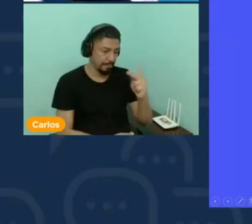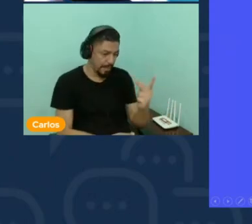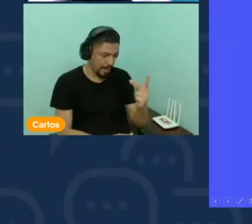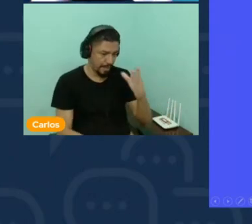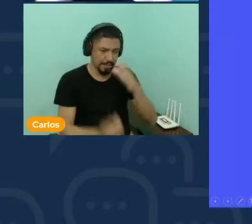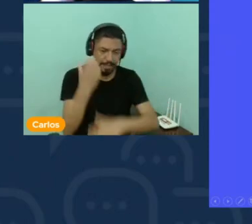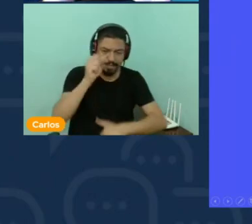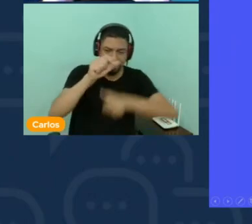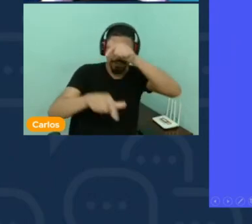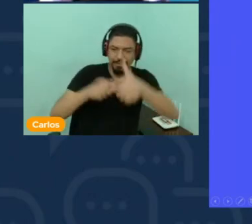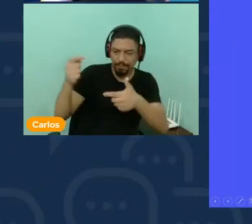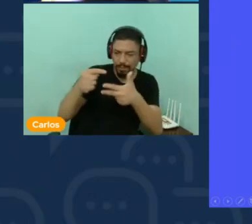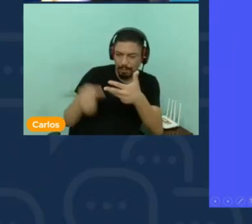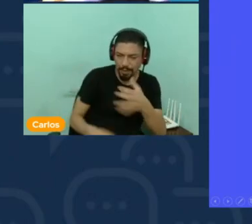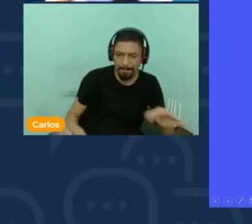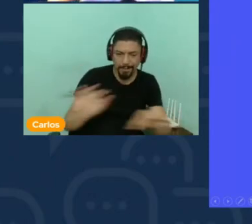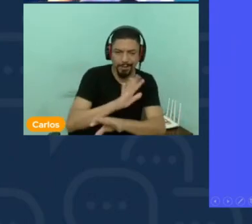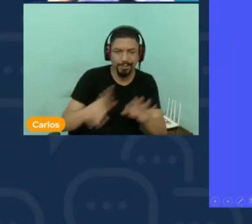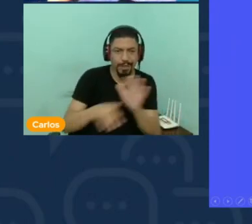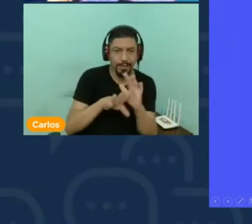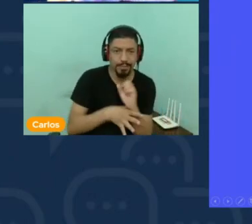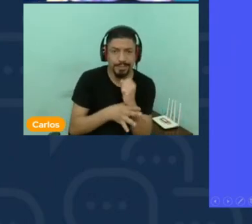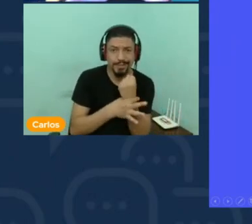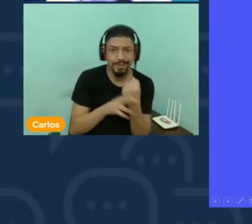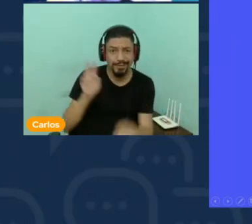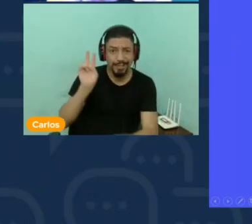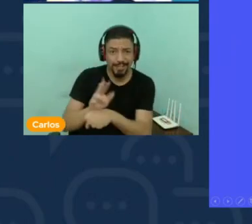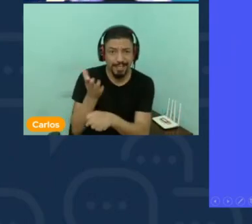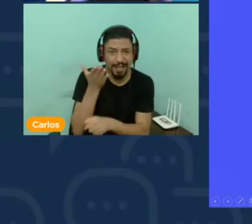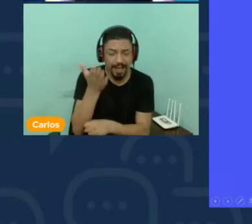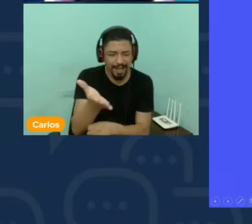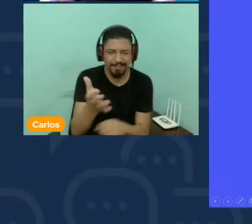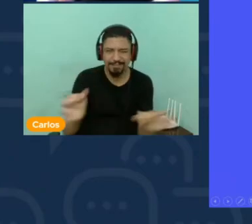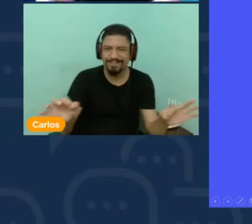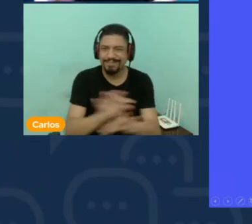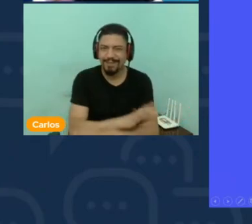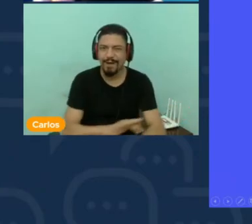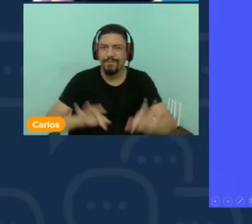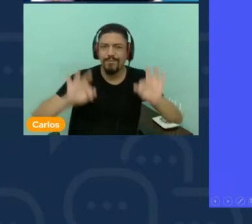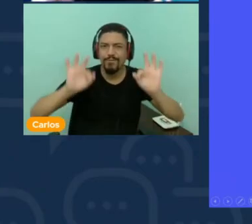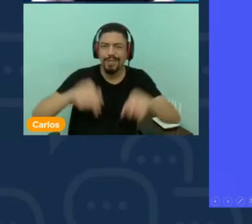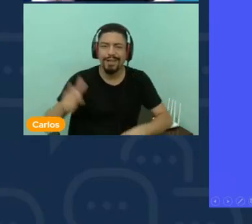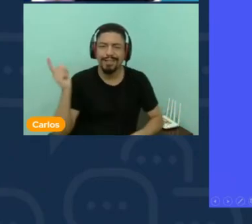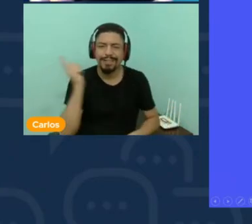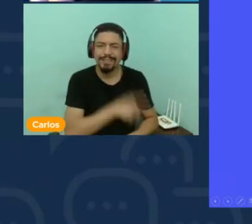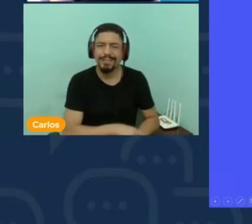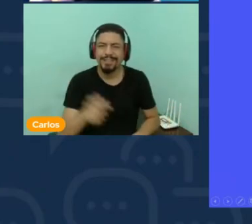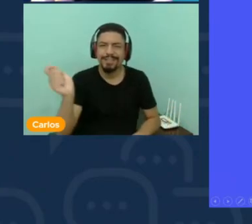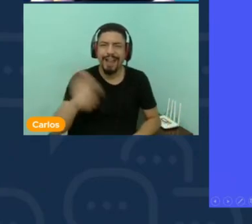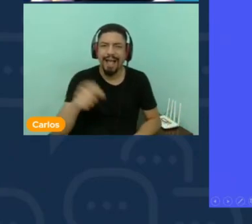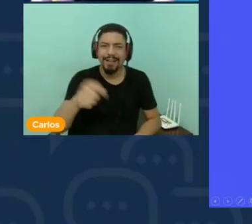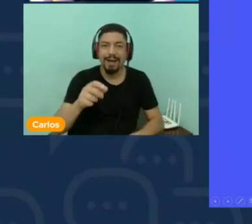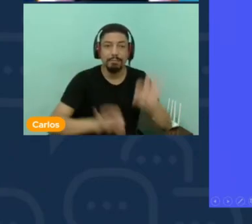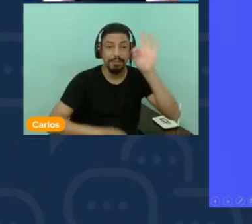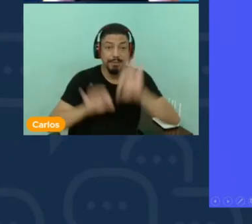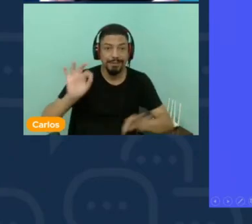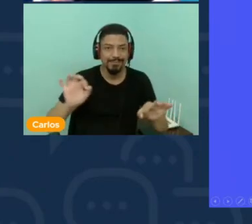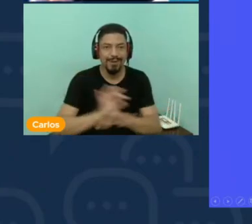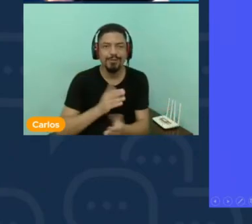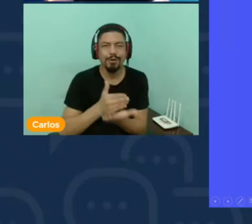os serviços e os recursos de segurança para proteger ele, pronto. Ele é possível, ele está preparado para